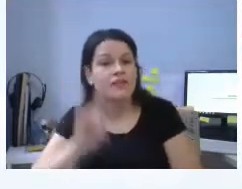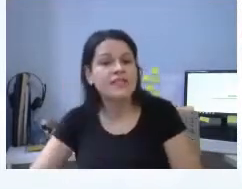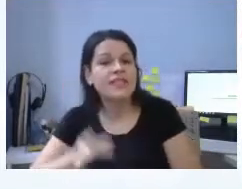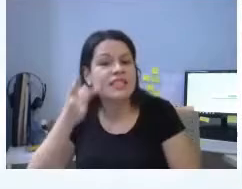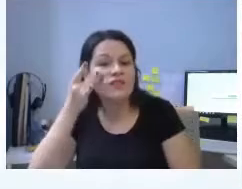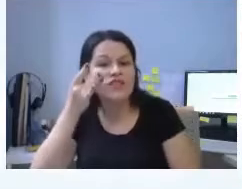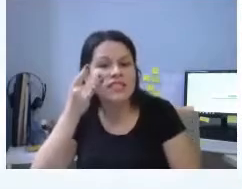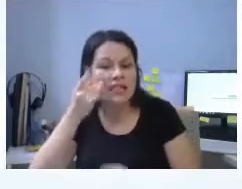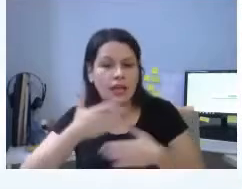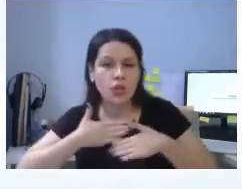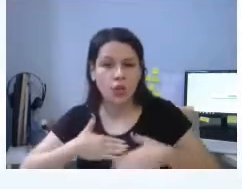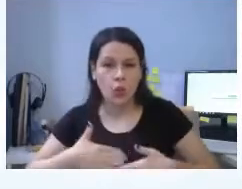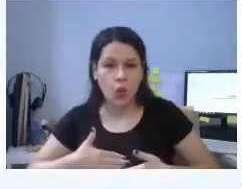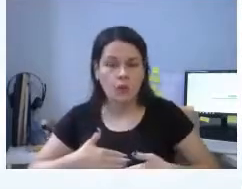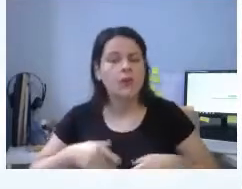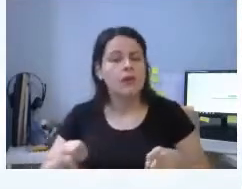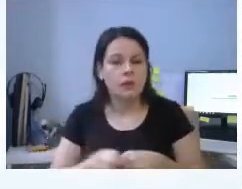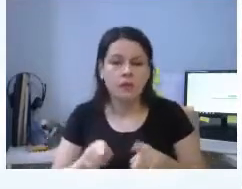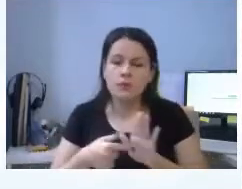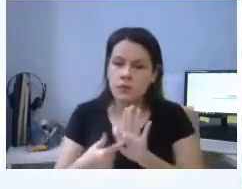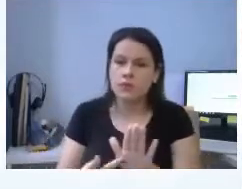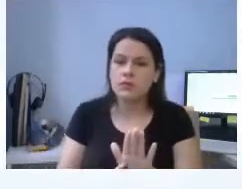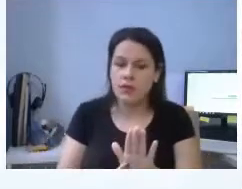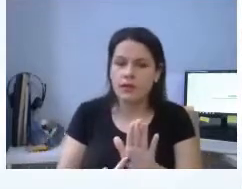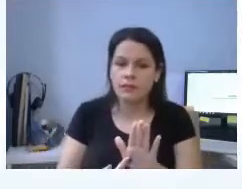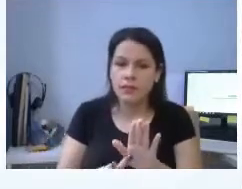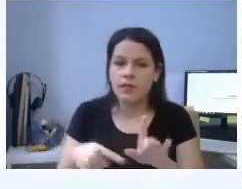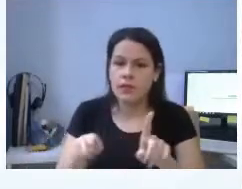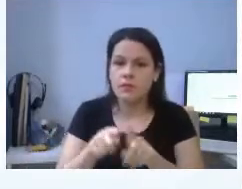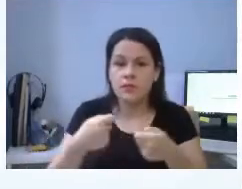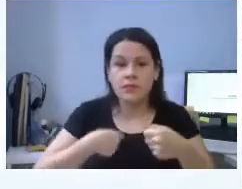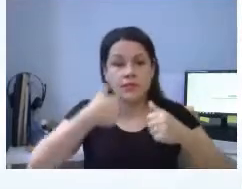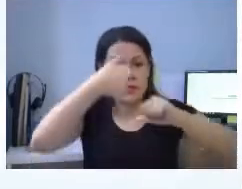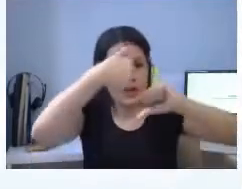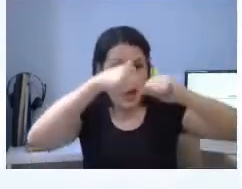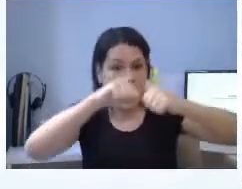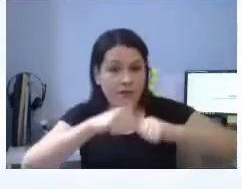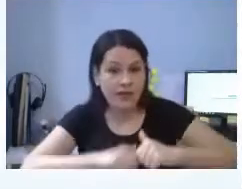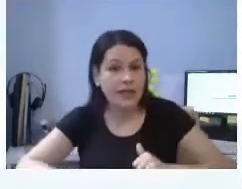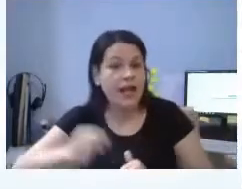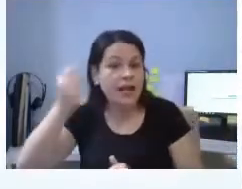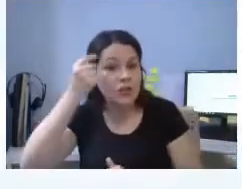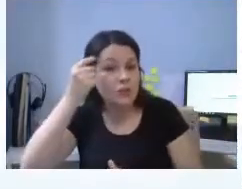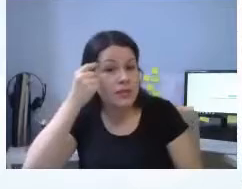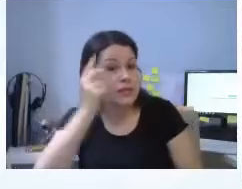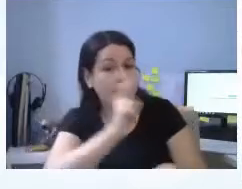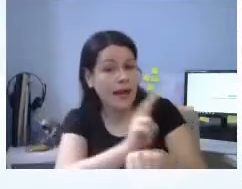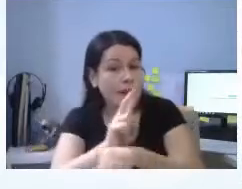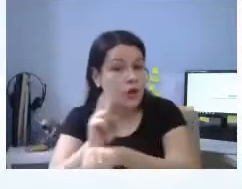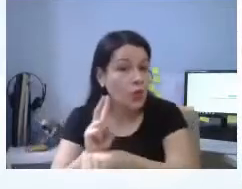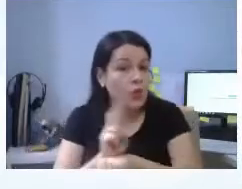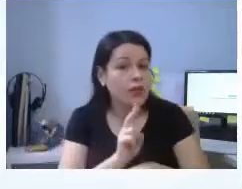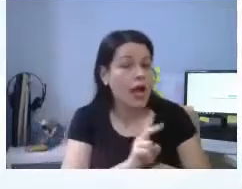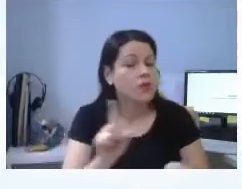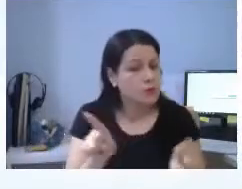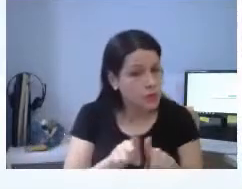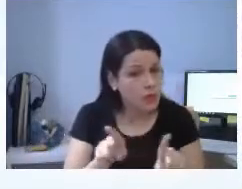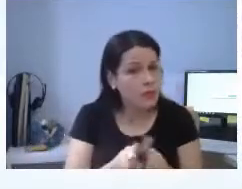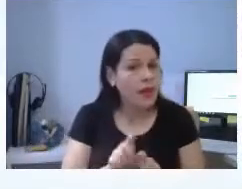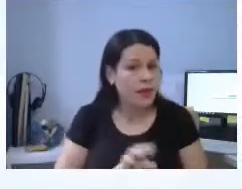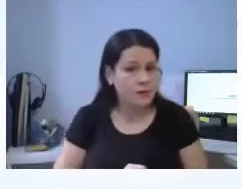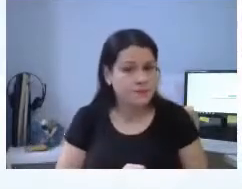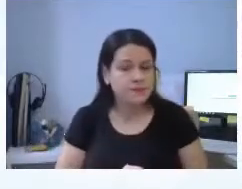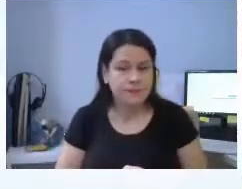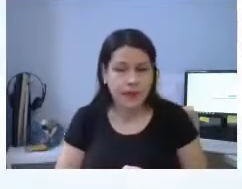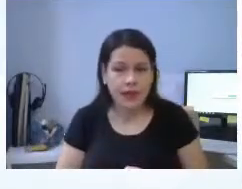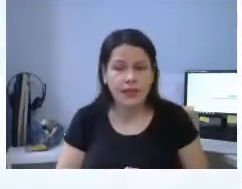que também tem que ser aplicado, que tem que ser reavaliado e também tem que ser muito bem cuidado, né? O olhar também tem